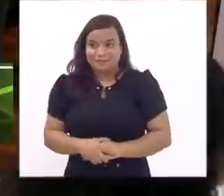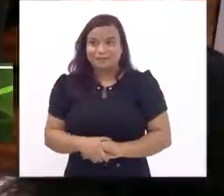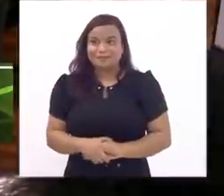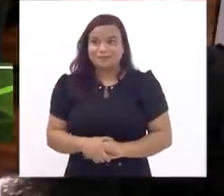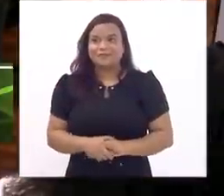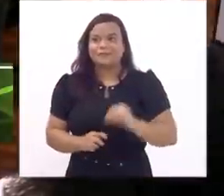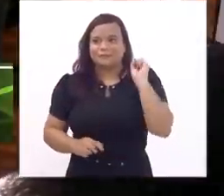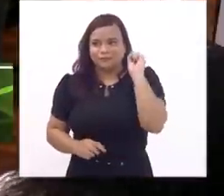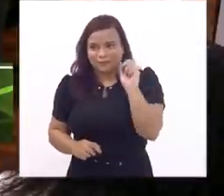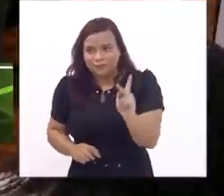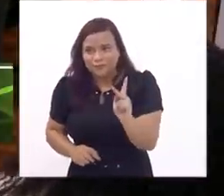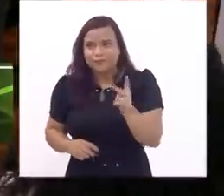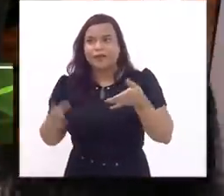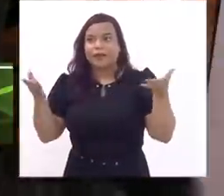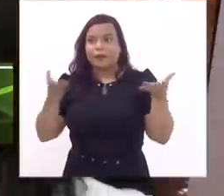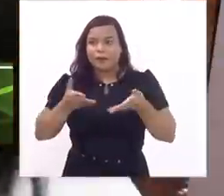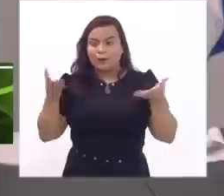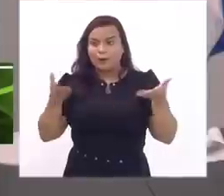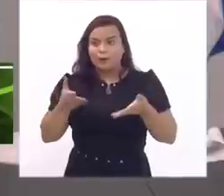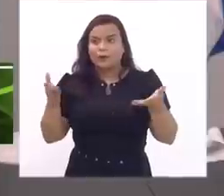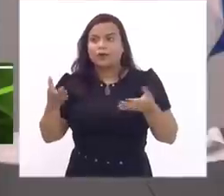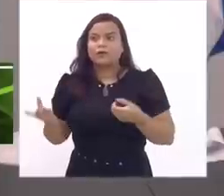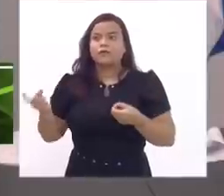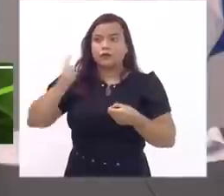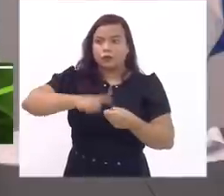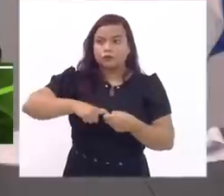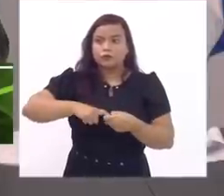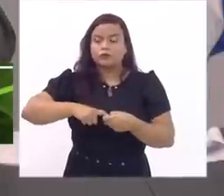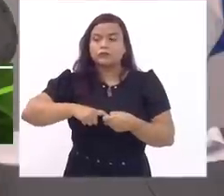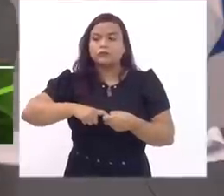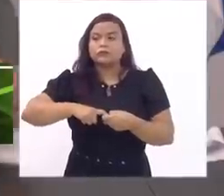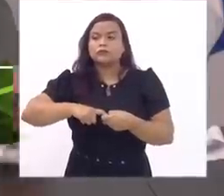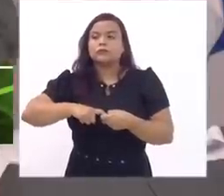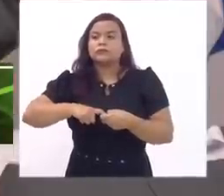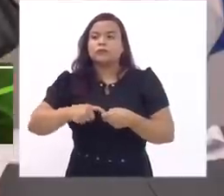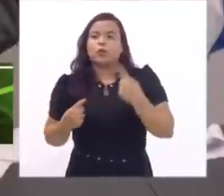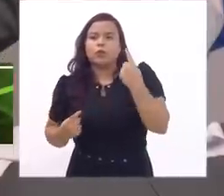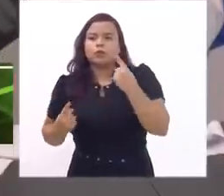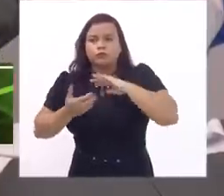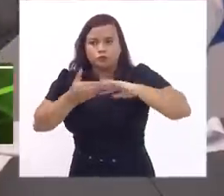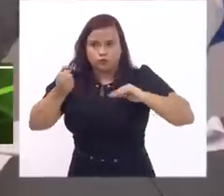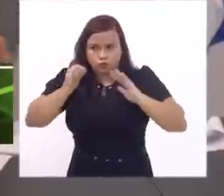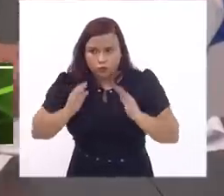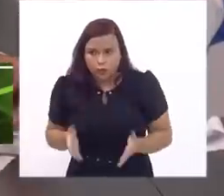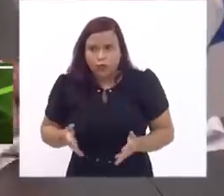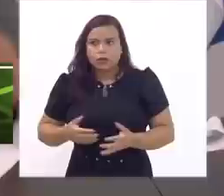Ok, voltamos agora às... É isso. Um foi retirado.